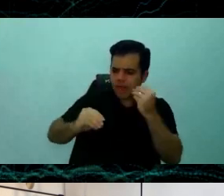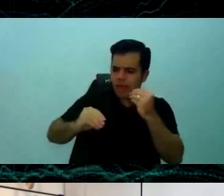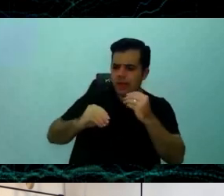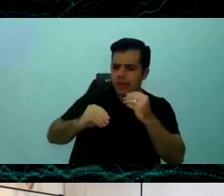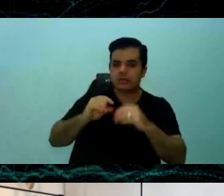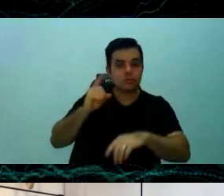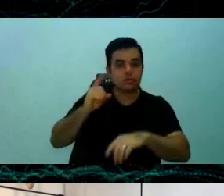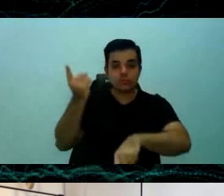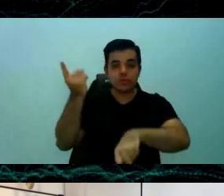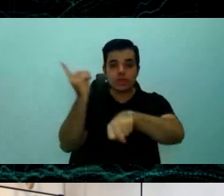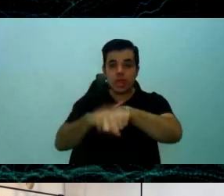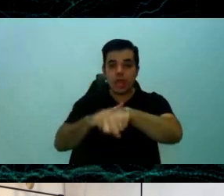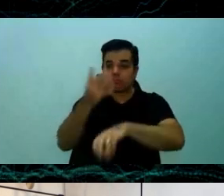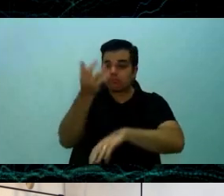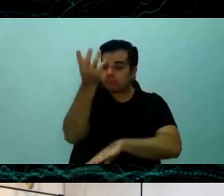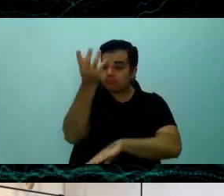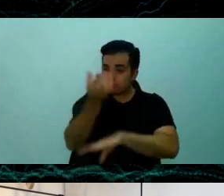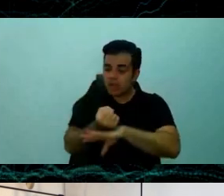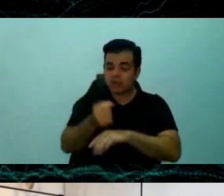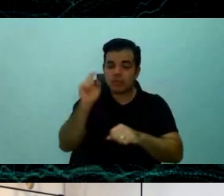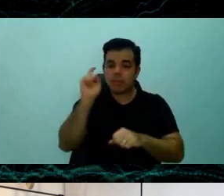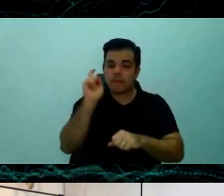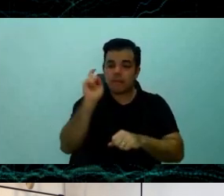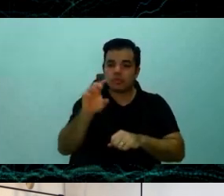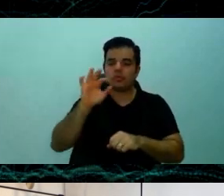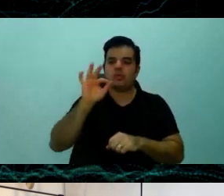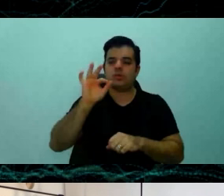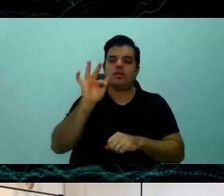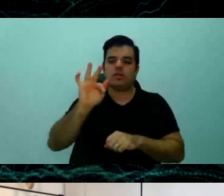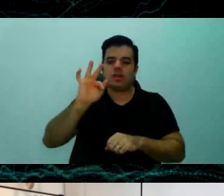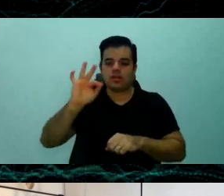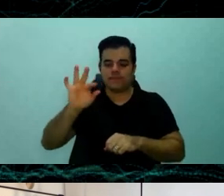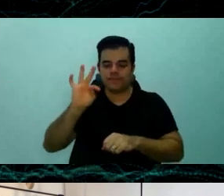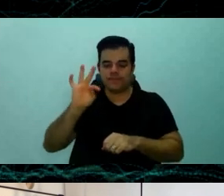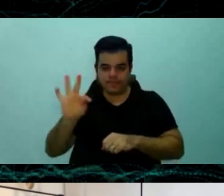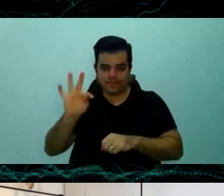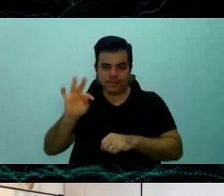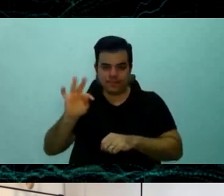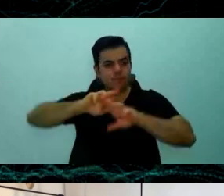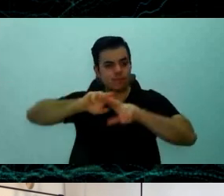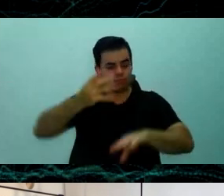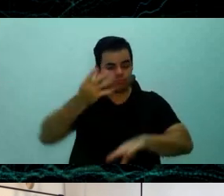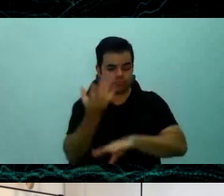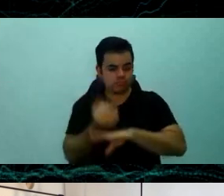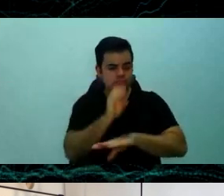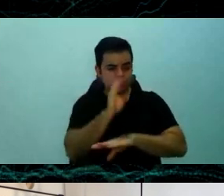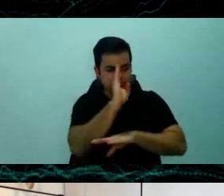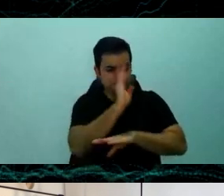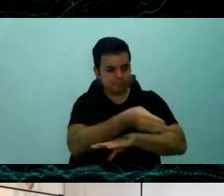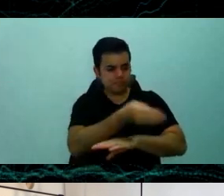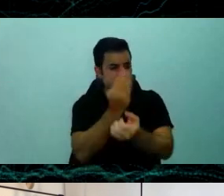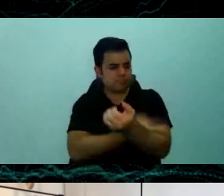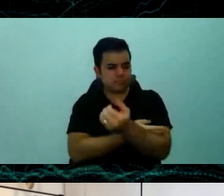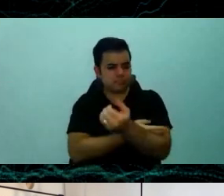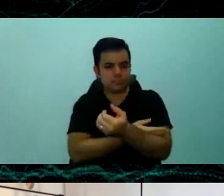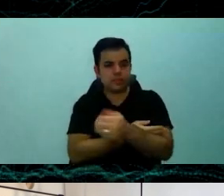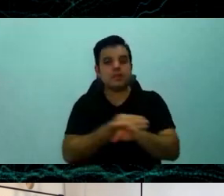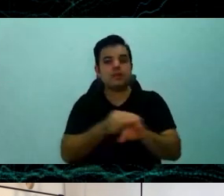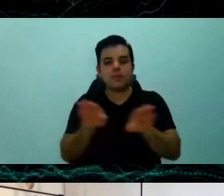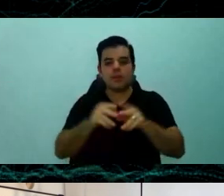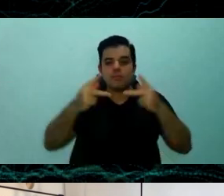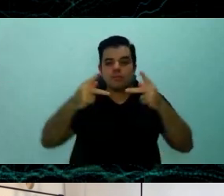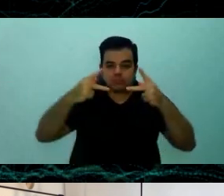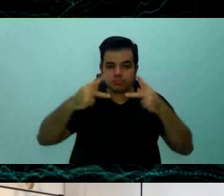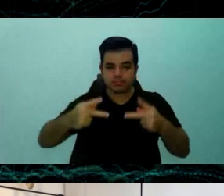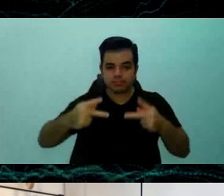baixa os pontos .tf, vai no folder Terraform Apply, só isso que ele faz. E aí, a gente tem um bloquinho de inputs, que é o que você